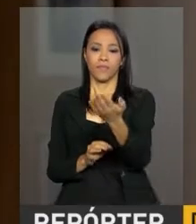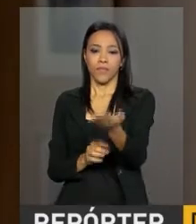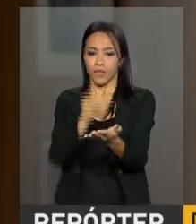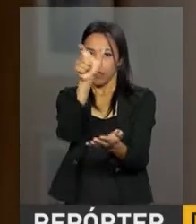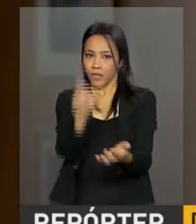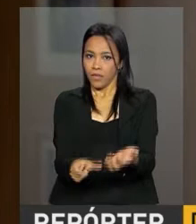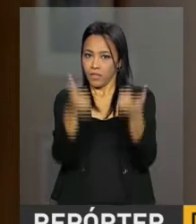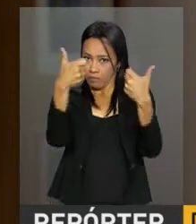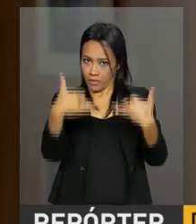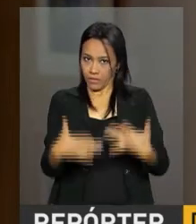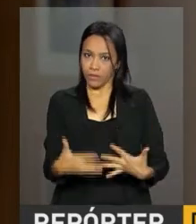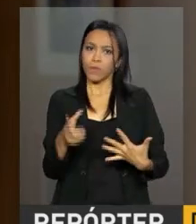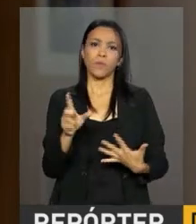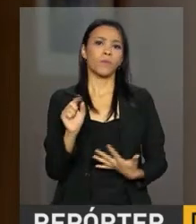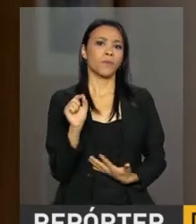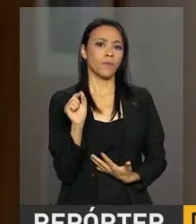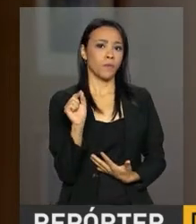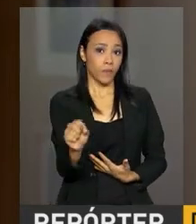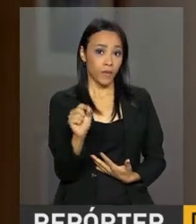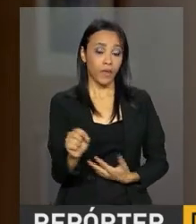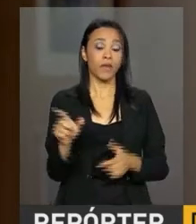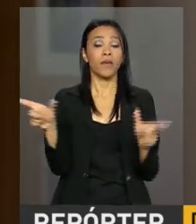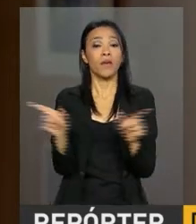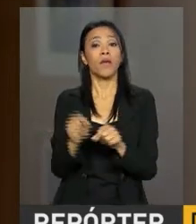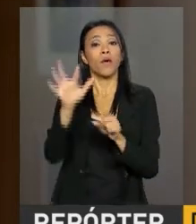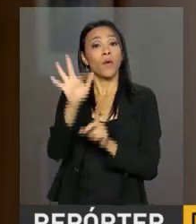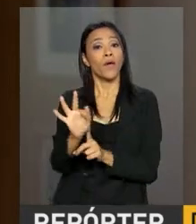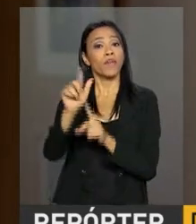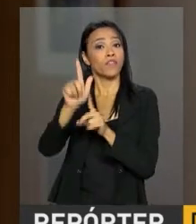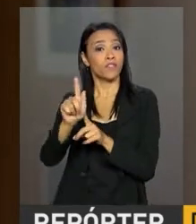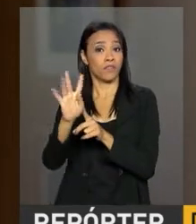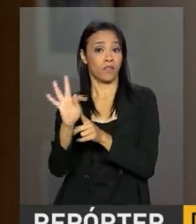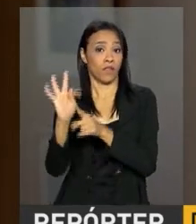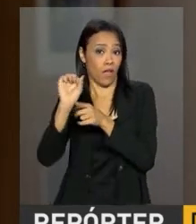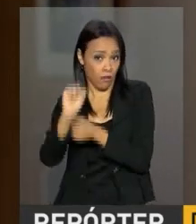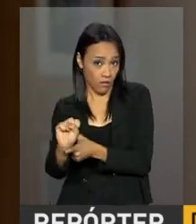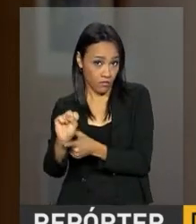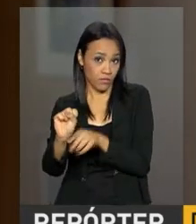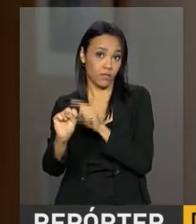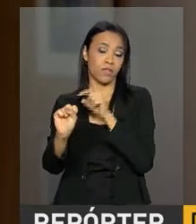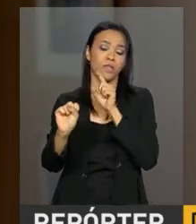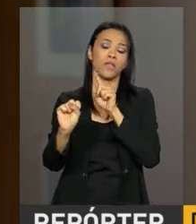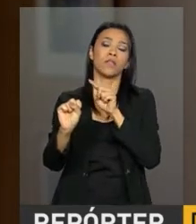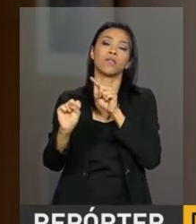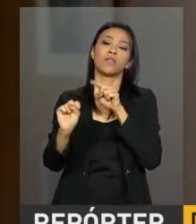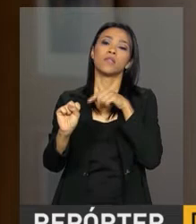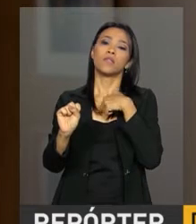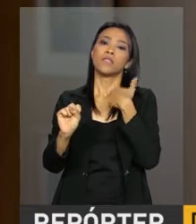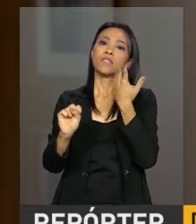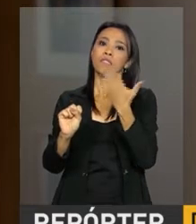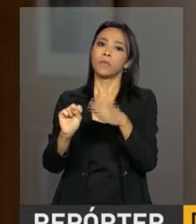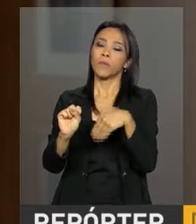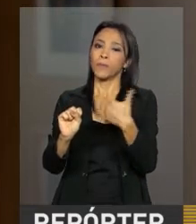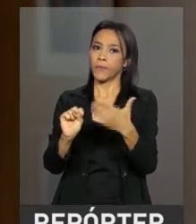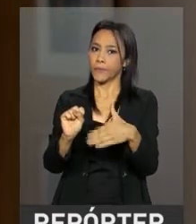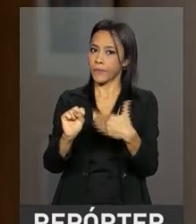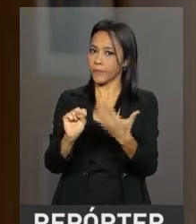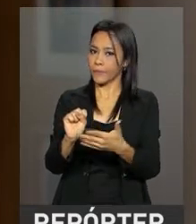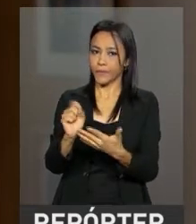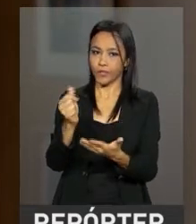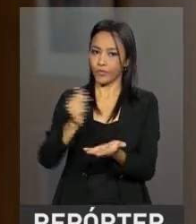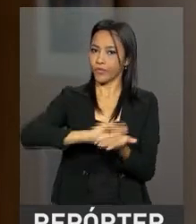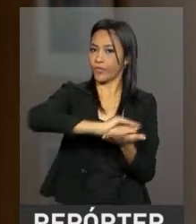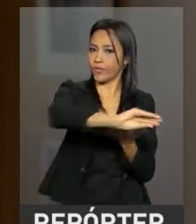o resultado do FGTS no final do ano, depois dele já ter, né, financiado